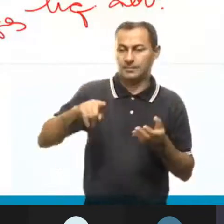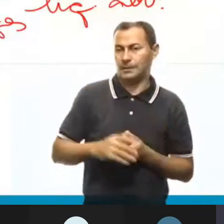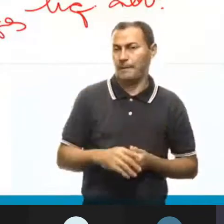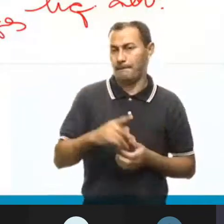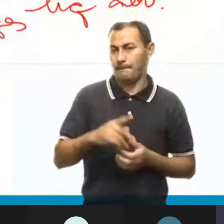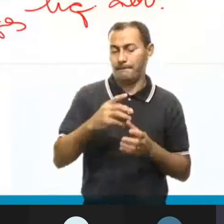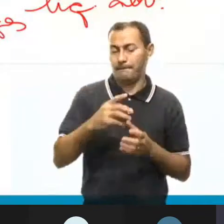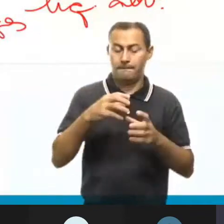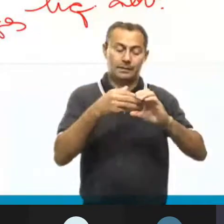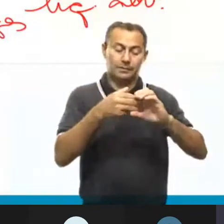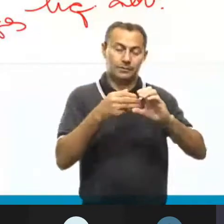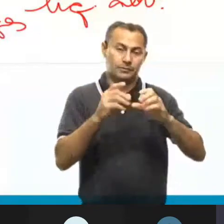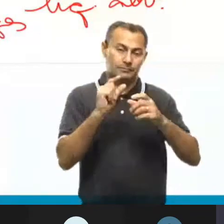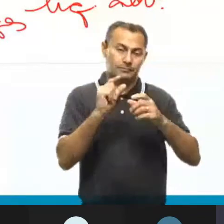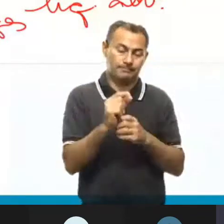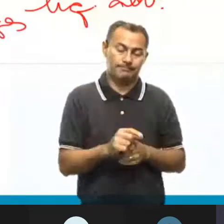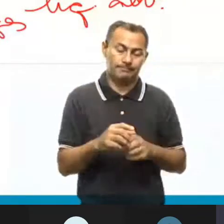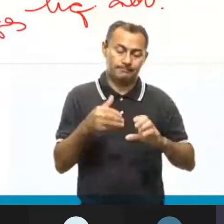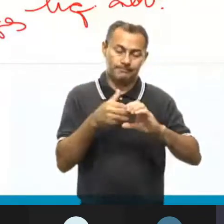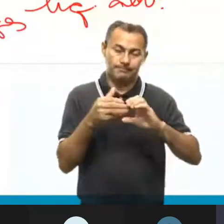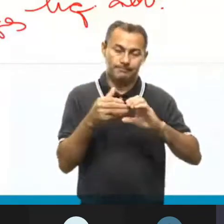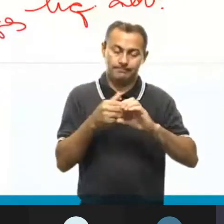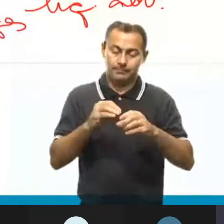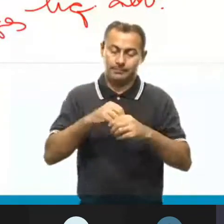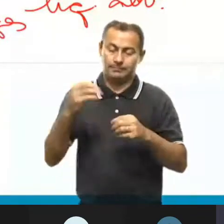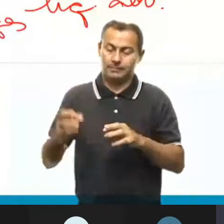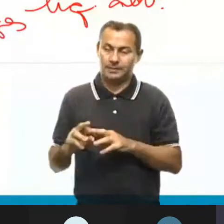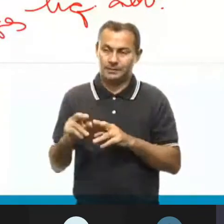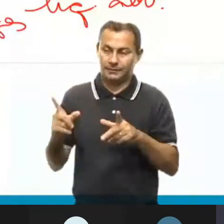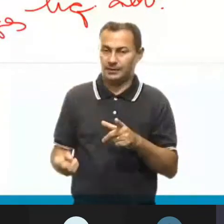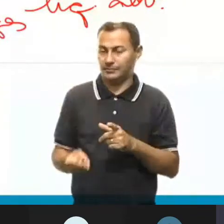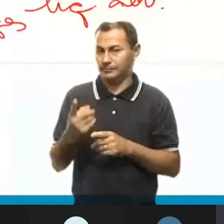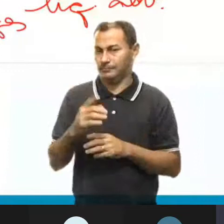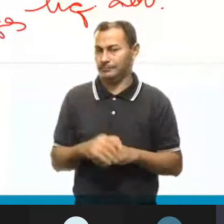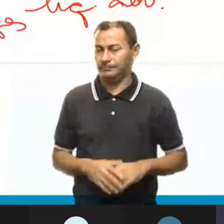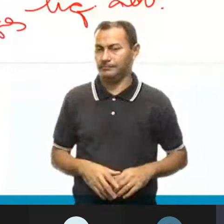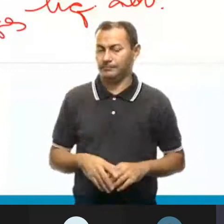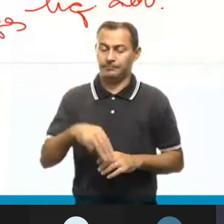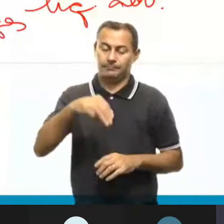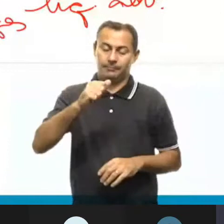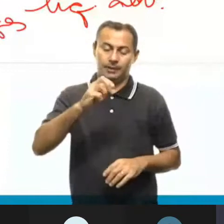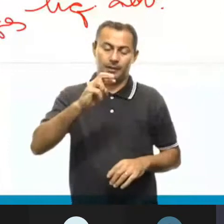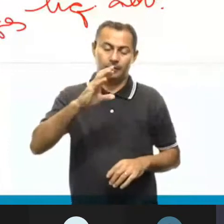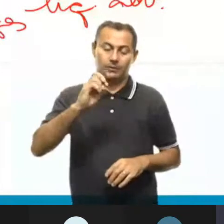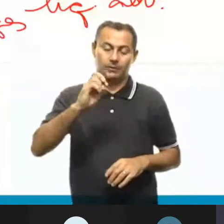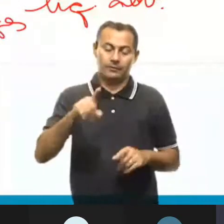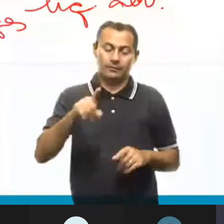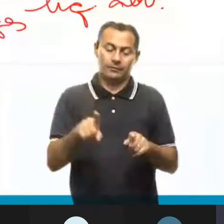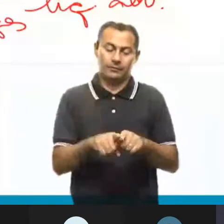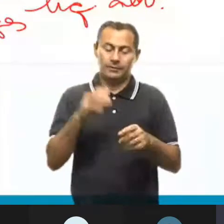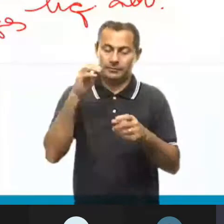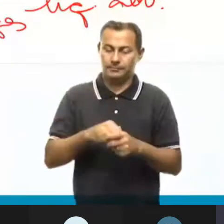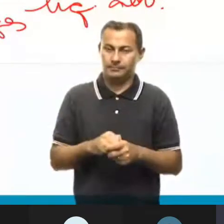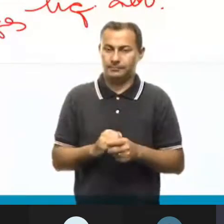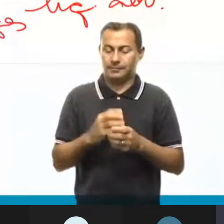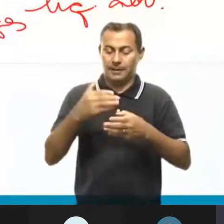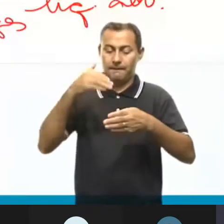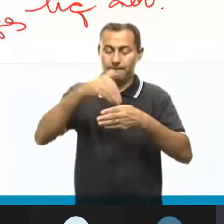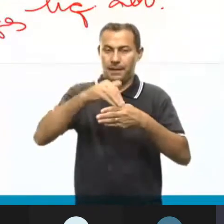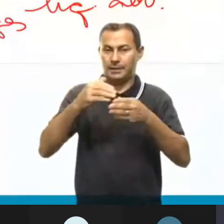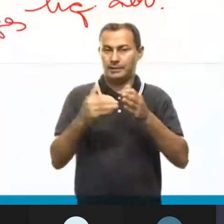aí partículas, né, que são partículas estranhas, tá? Então, os macrófagos também fazem parte aqui